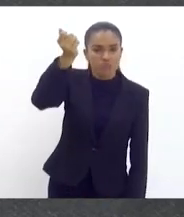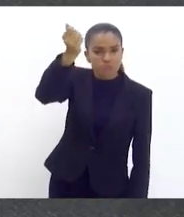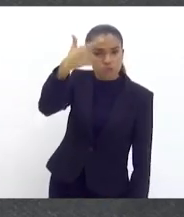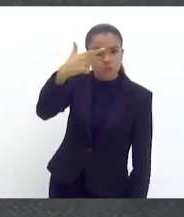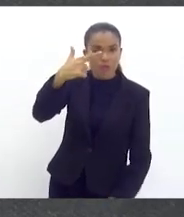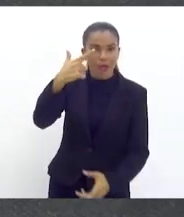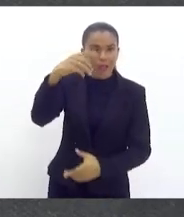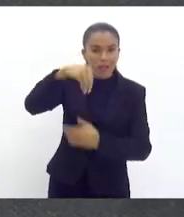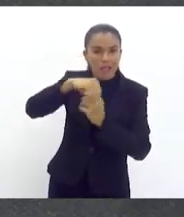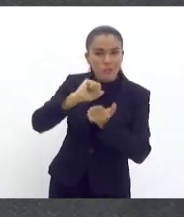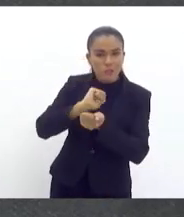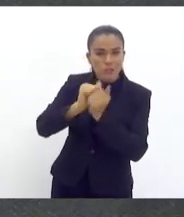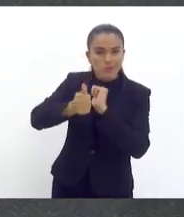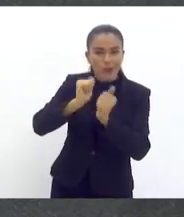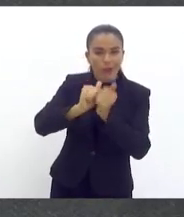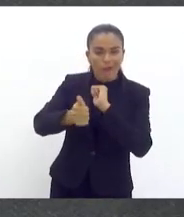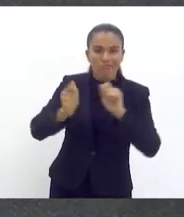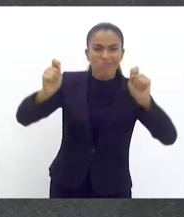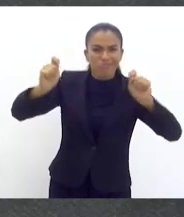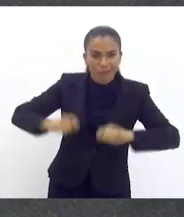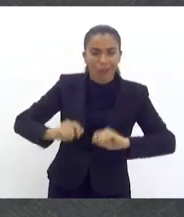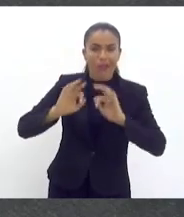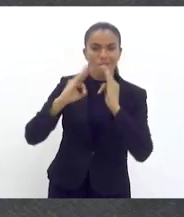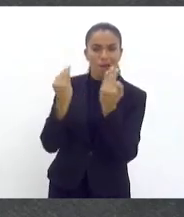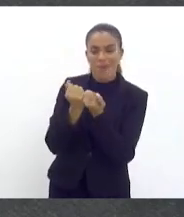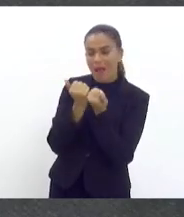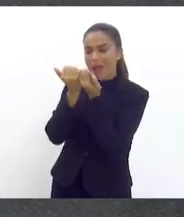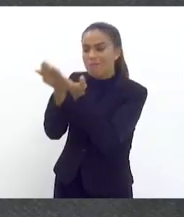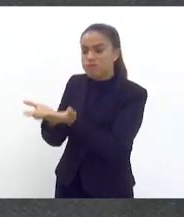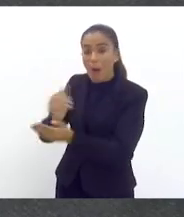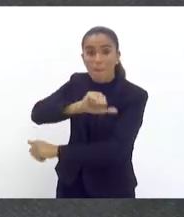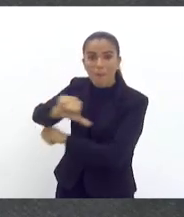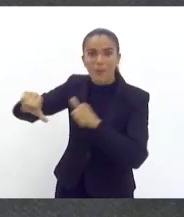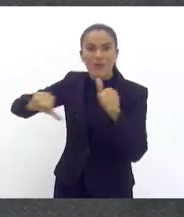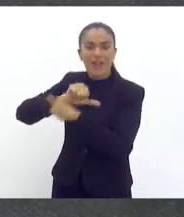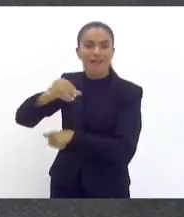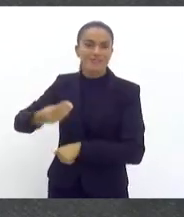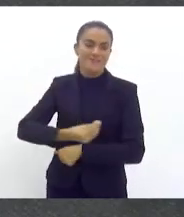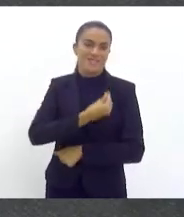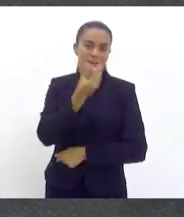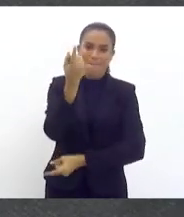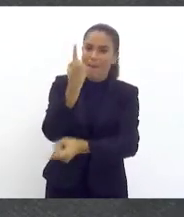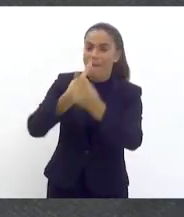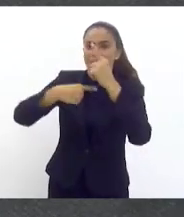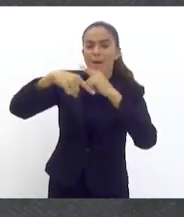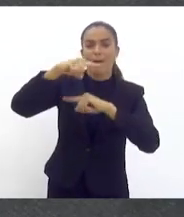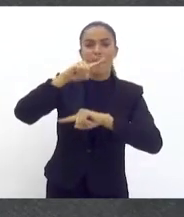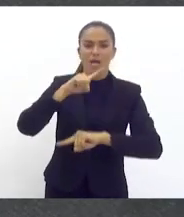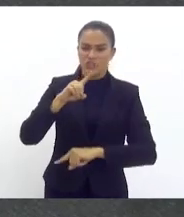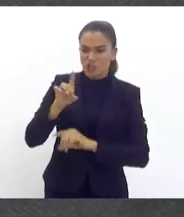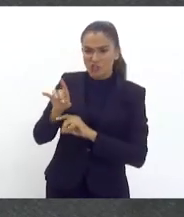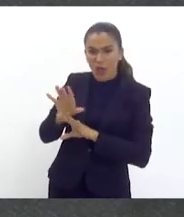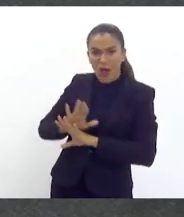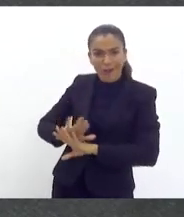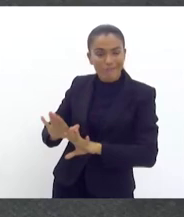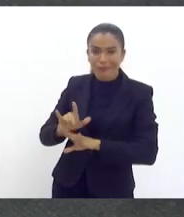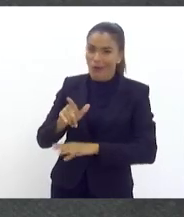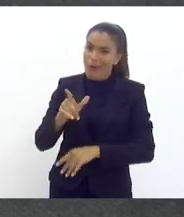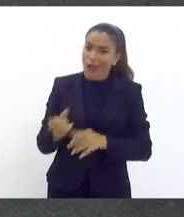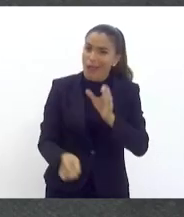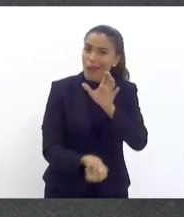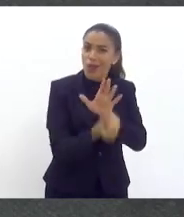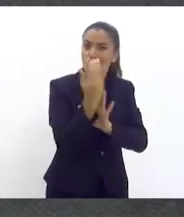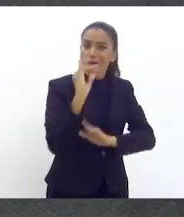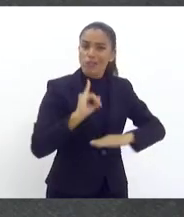esporte, poder fazer a sua família mudar de vida. E não ficou só nisso. Ele criou